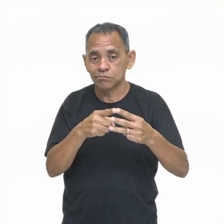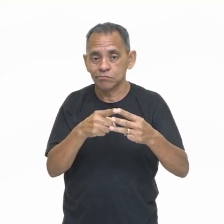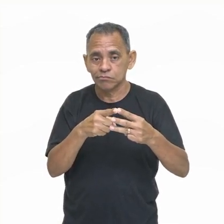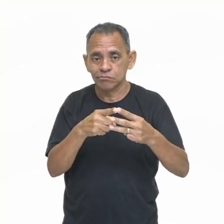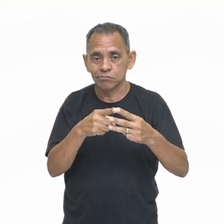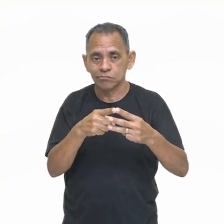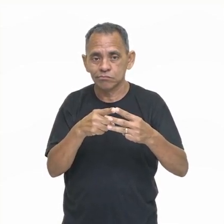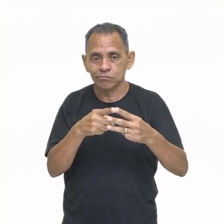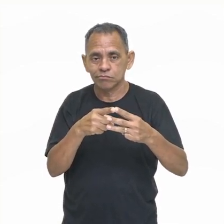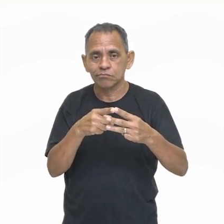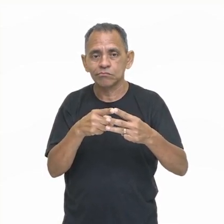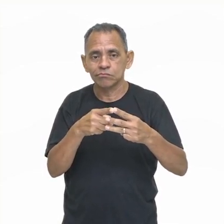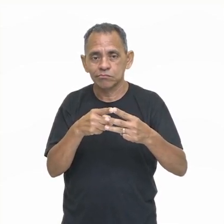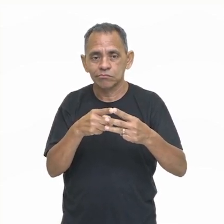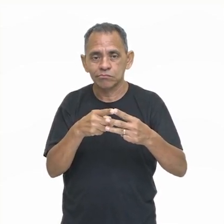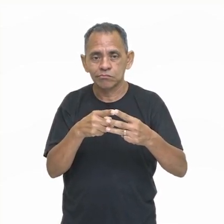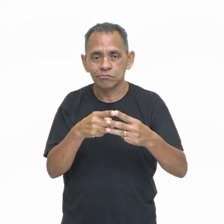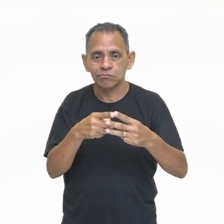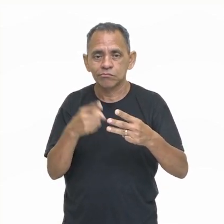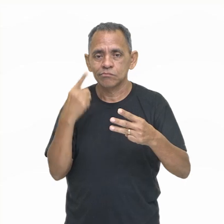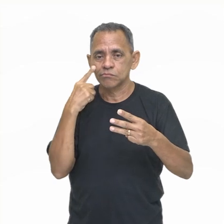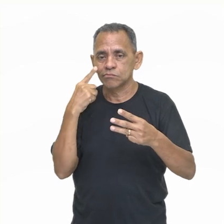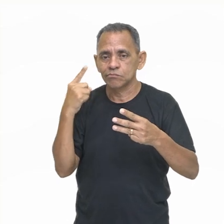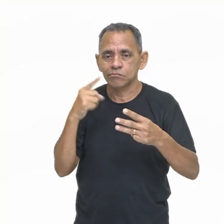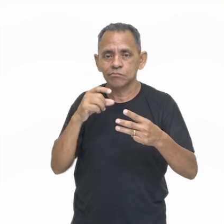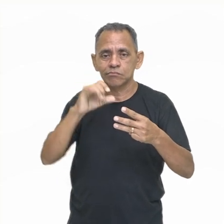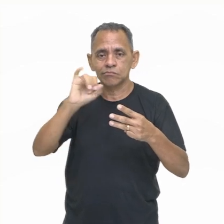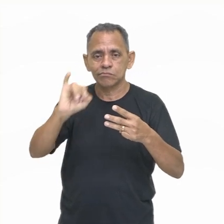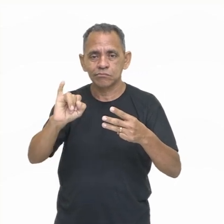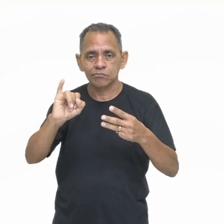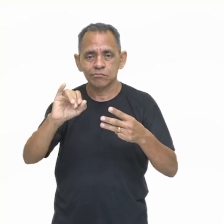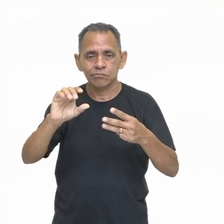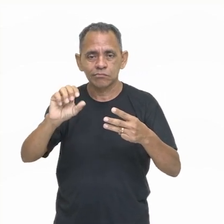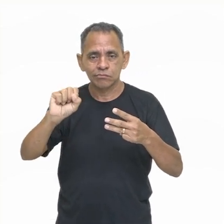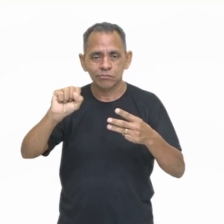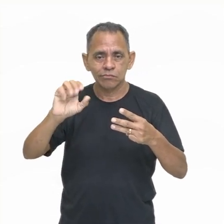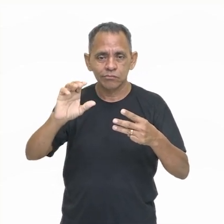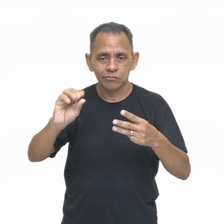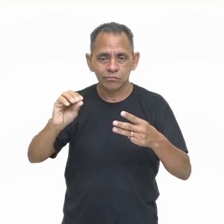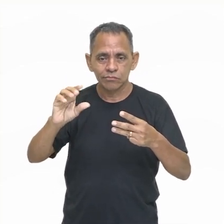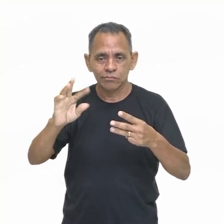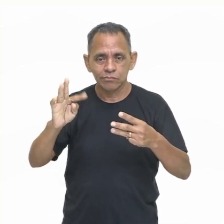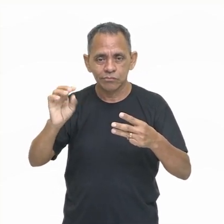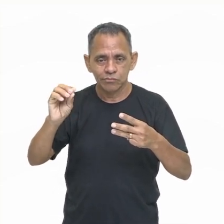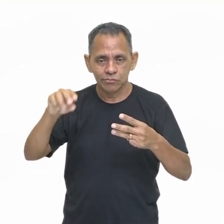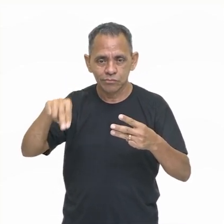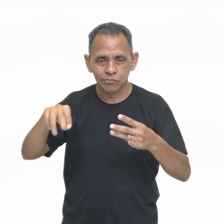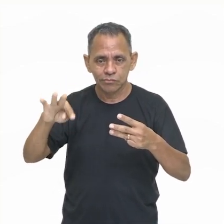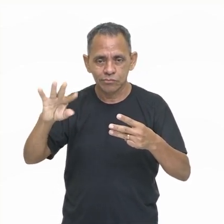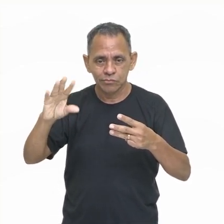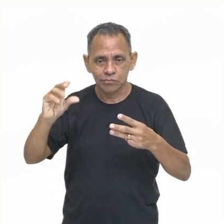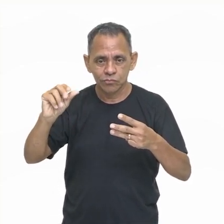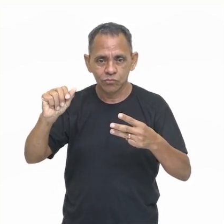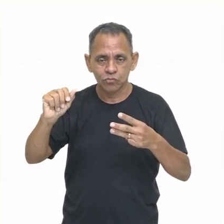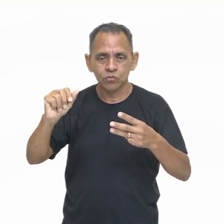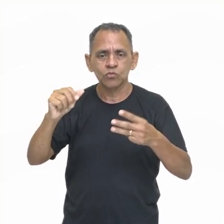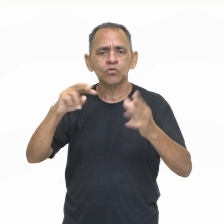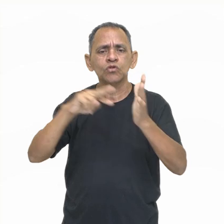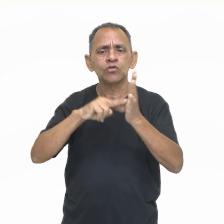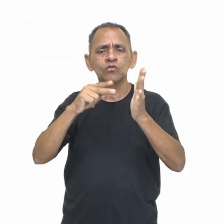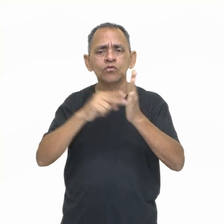temos um meio isotônico. Iso quer dizer igual. Então, quando está nessa